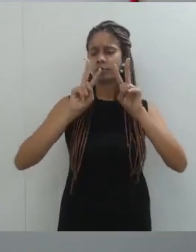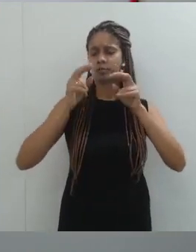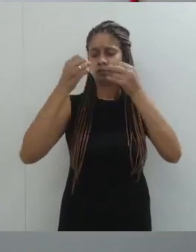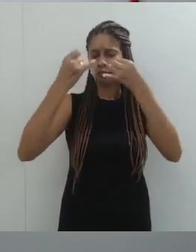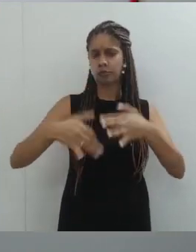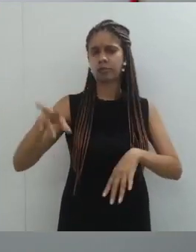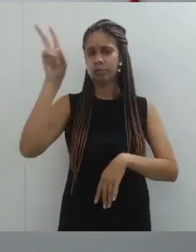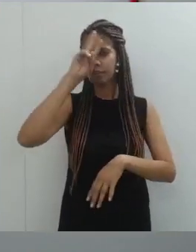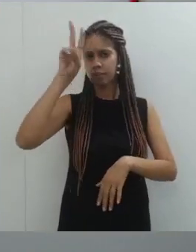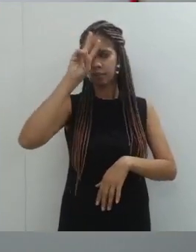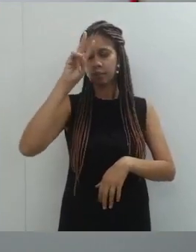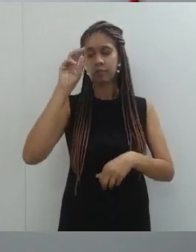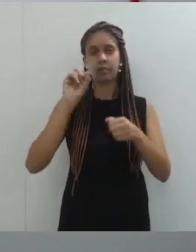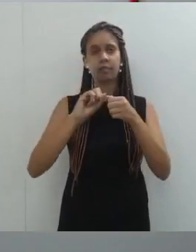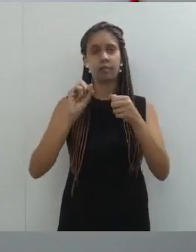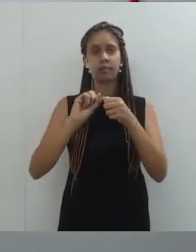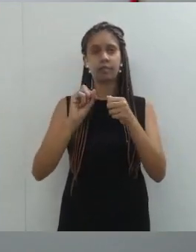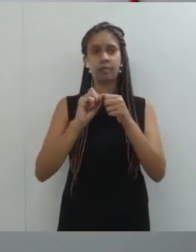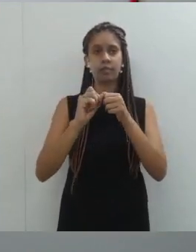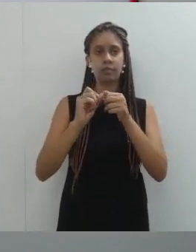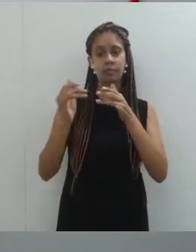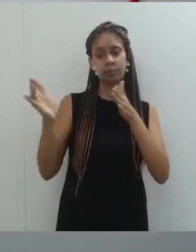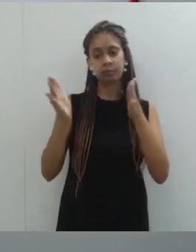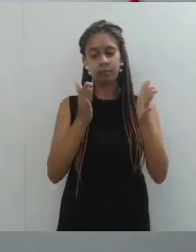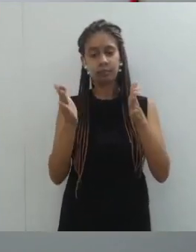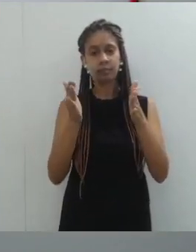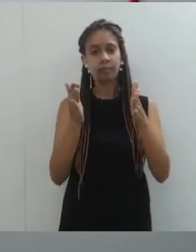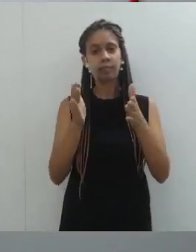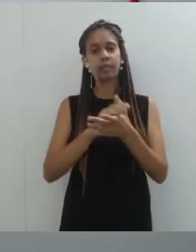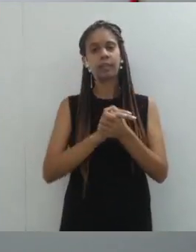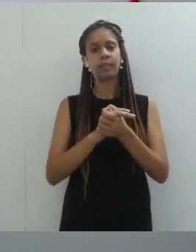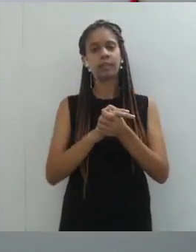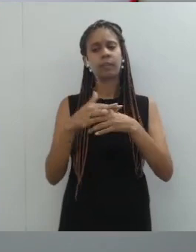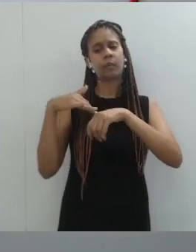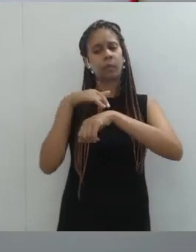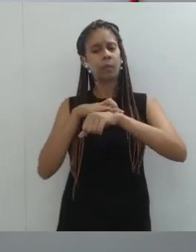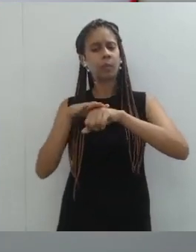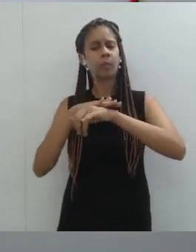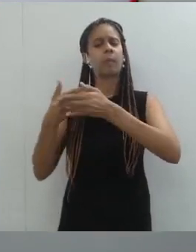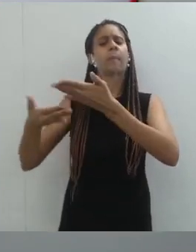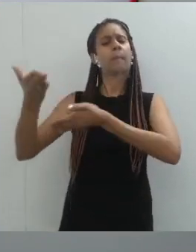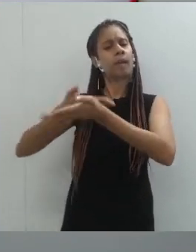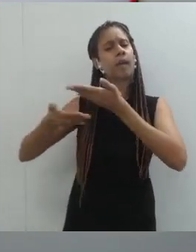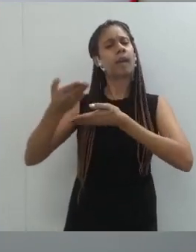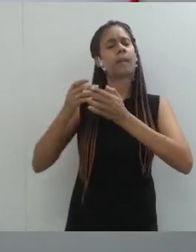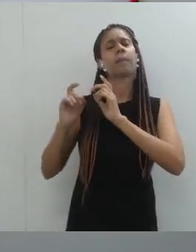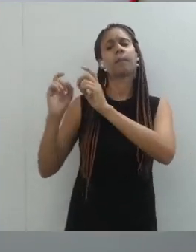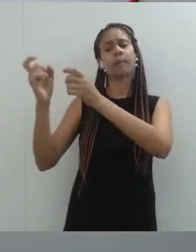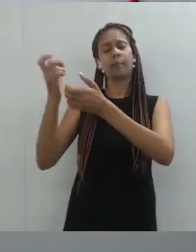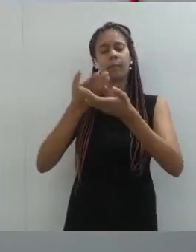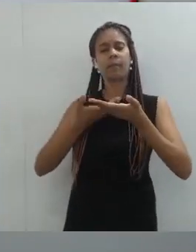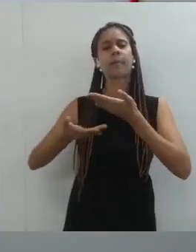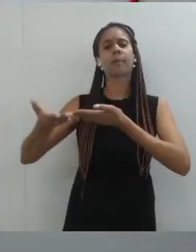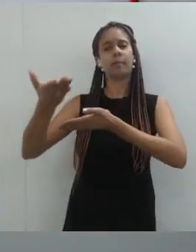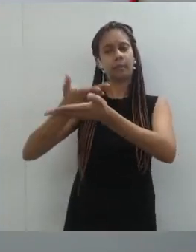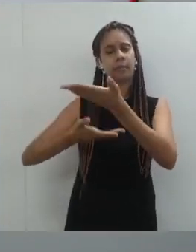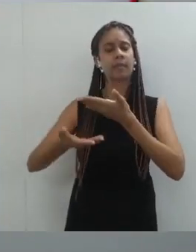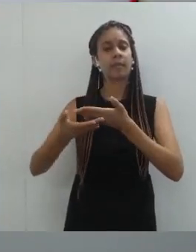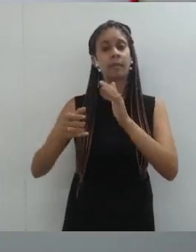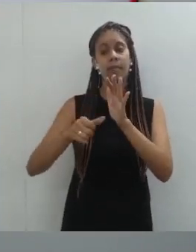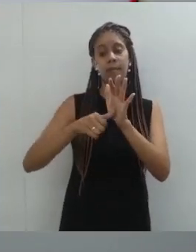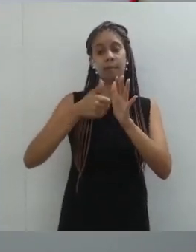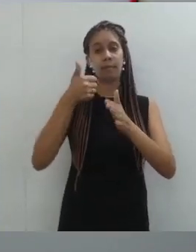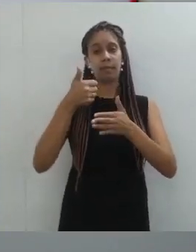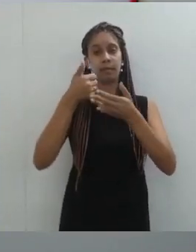obra era intercalada de diálogos, o que facilitava o entendimento do leitor, e relatos na